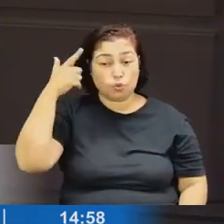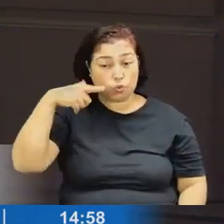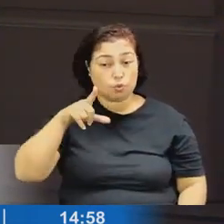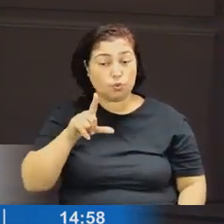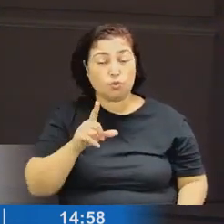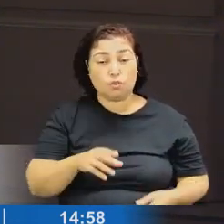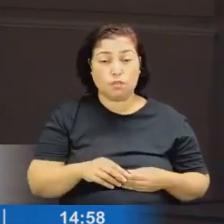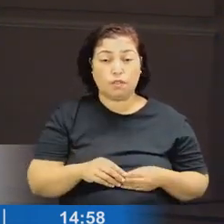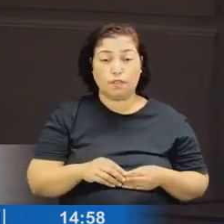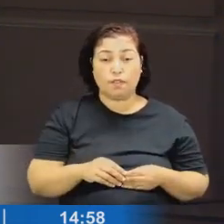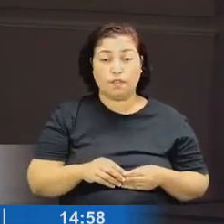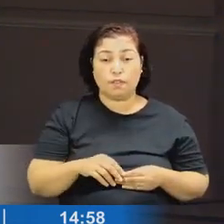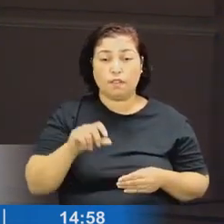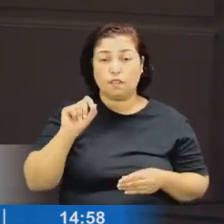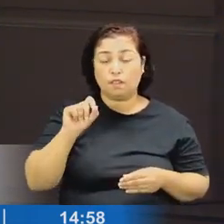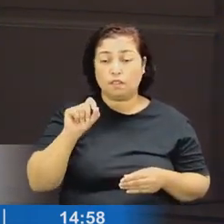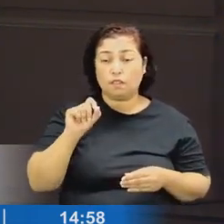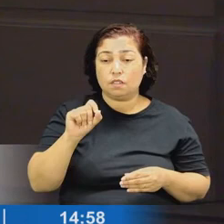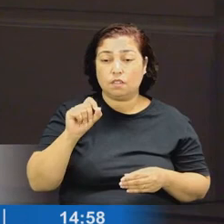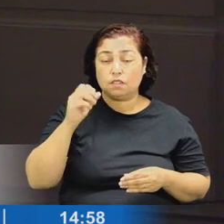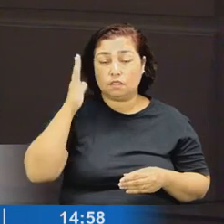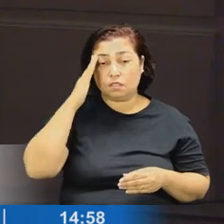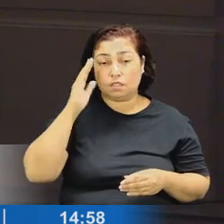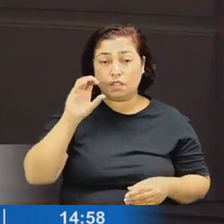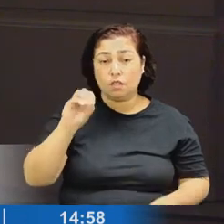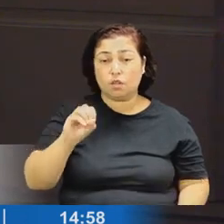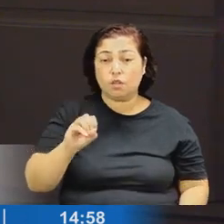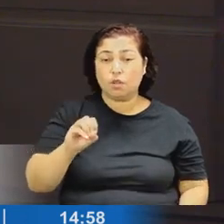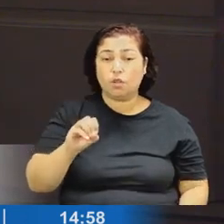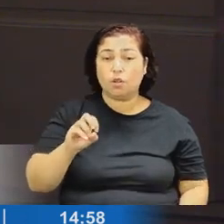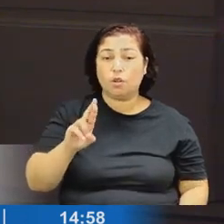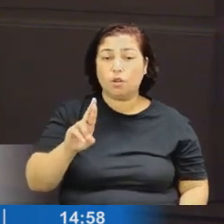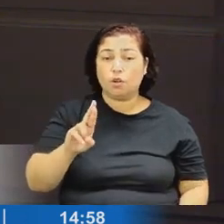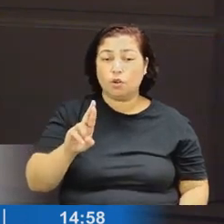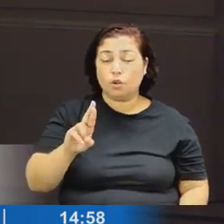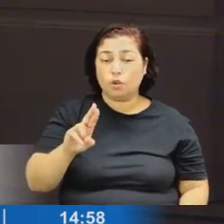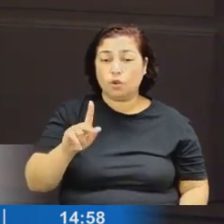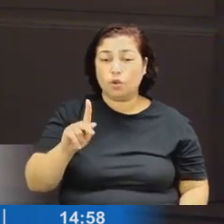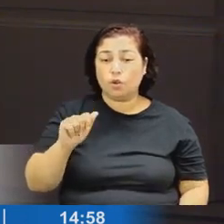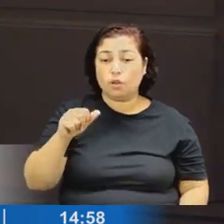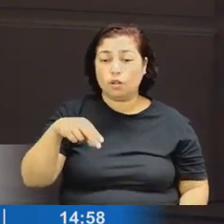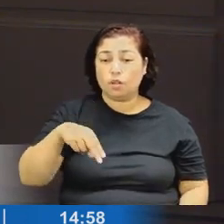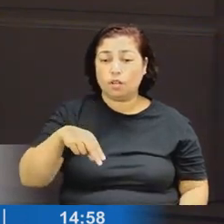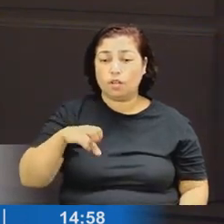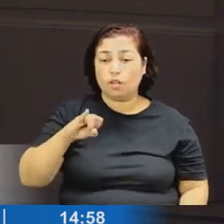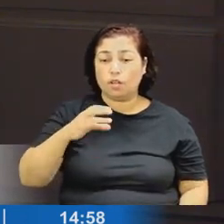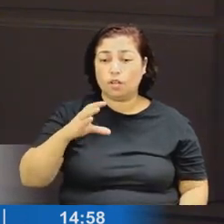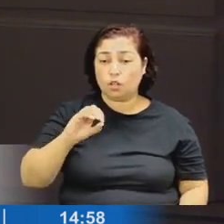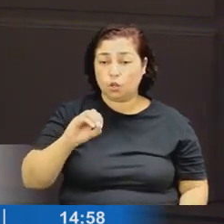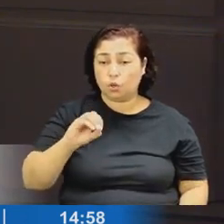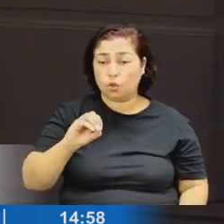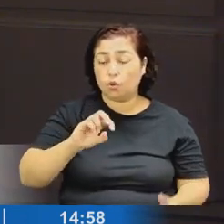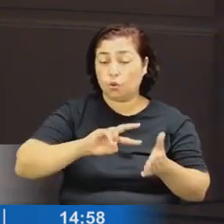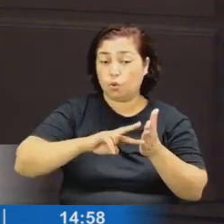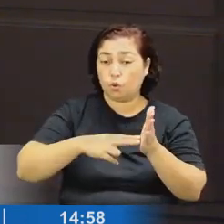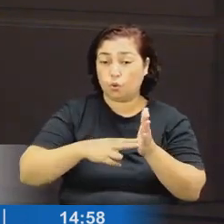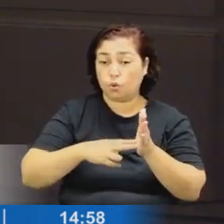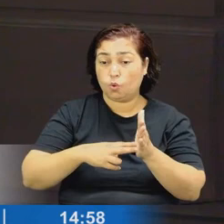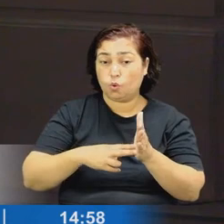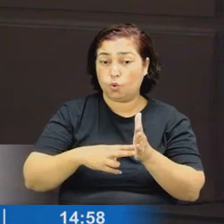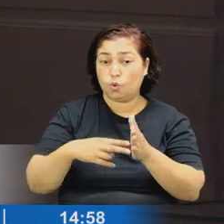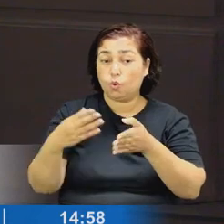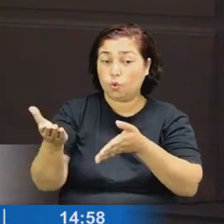que quem não sabe o que que é orgânico aqui gente pode falar que eu tô falando orgânico que que é isso orgânico orgânico é você é trazer